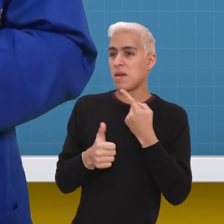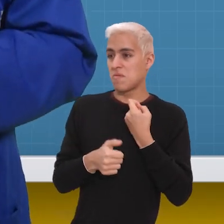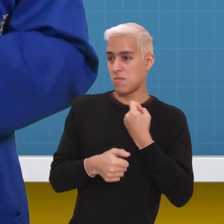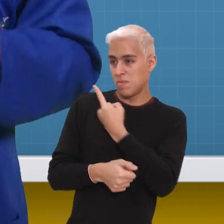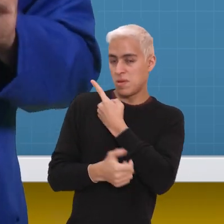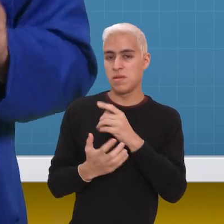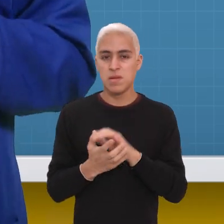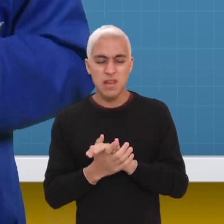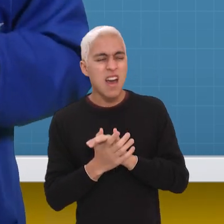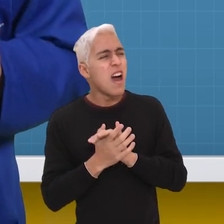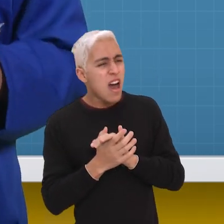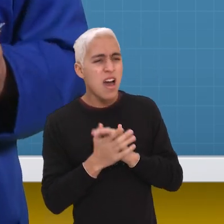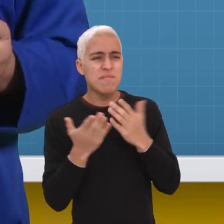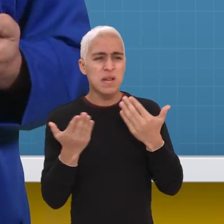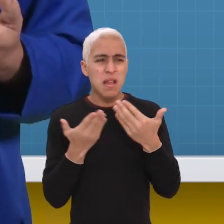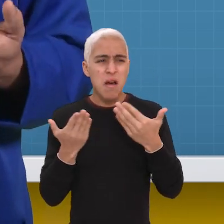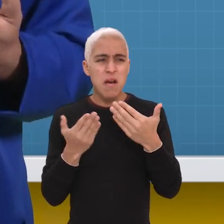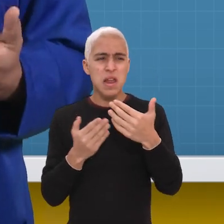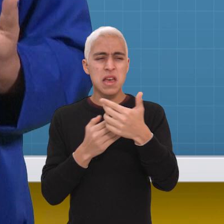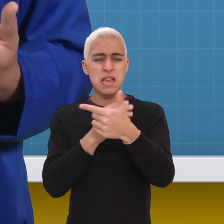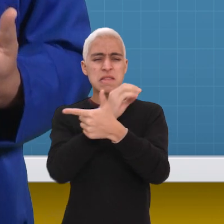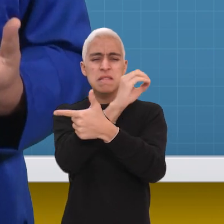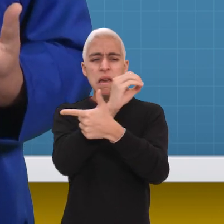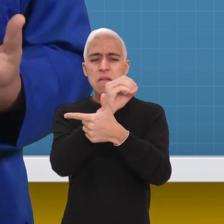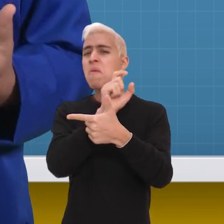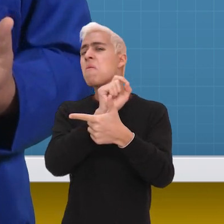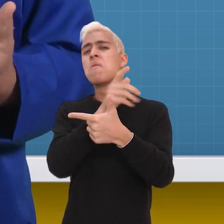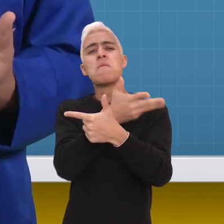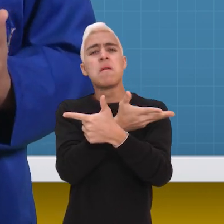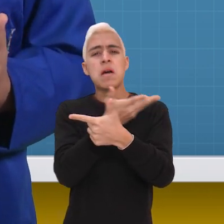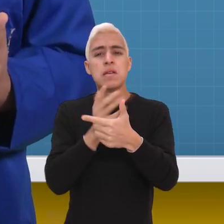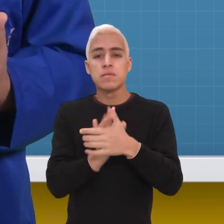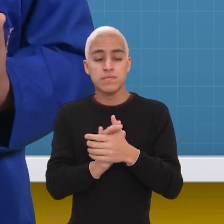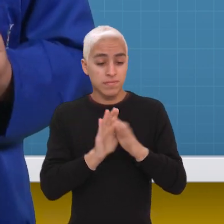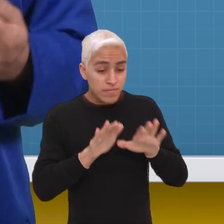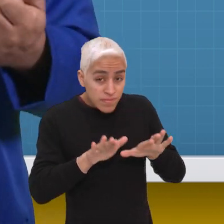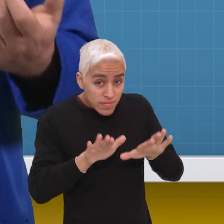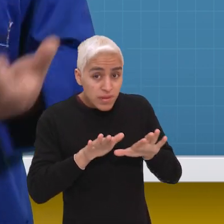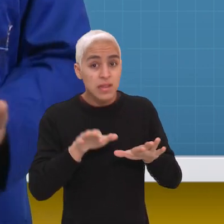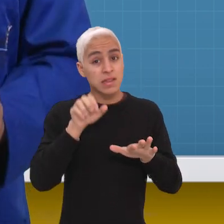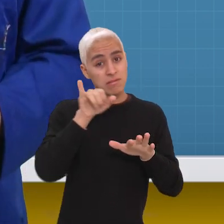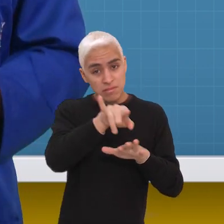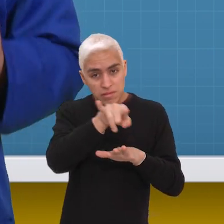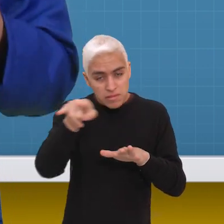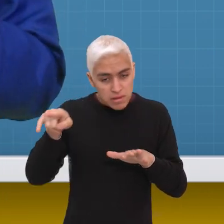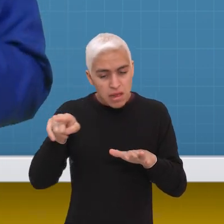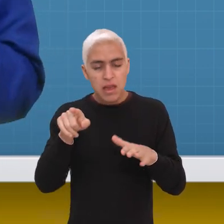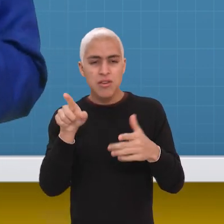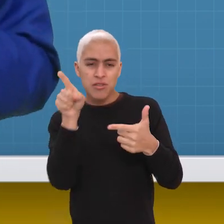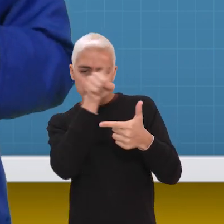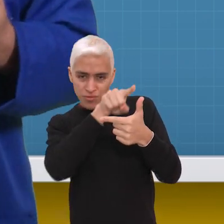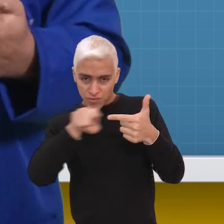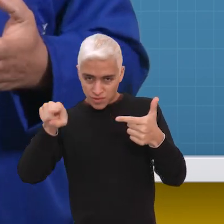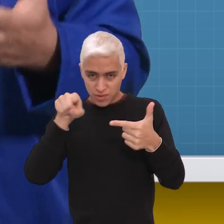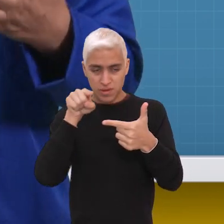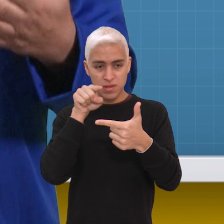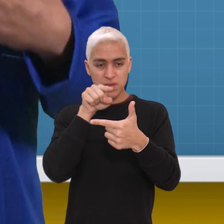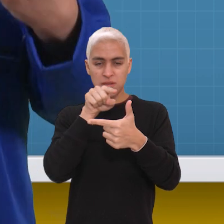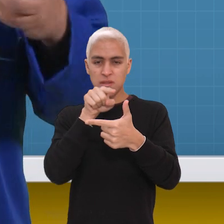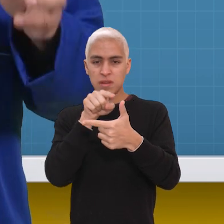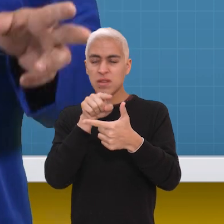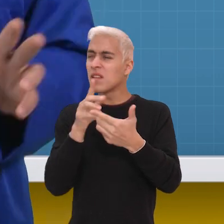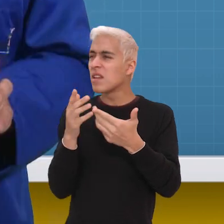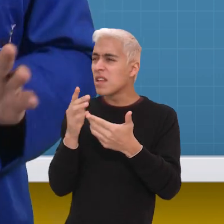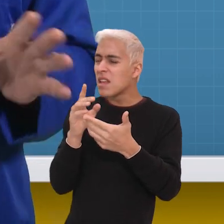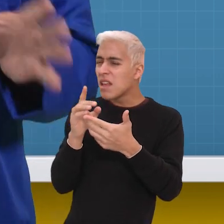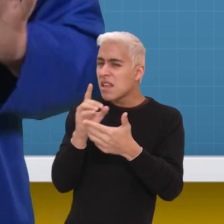primeiro valor. Só que agora, professor, eu tenho 2 zeros lá que eu não sei o que fazer com eles. Pois bem, se você está dividindo este